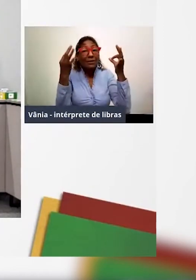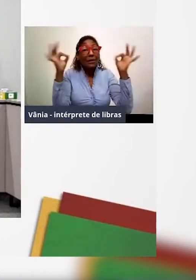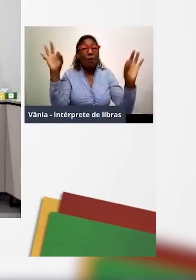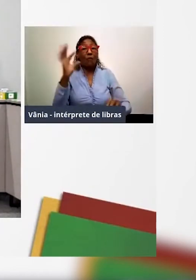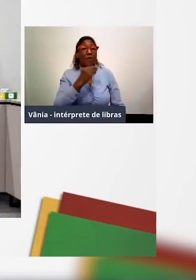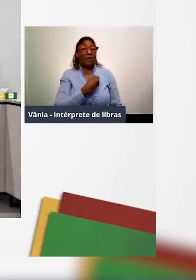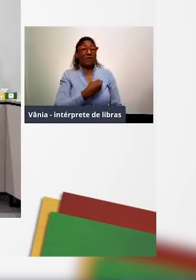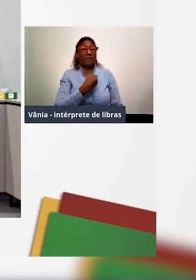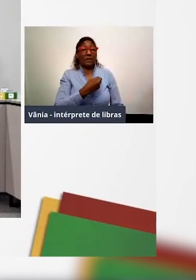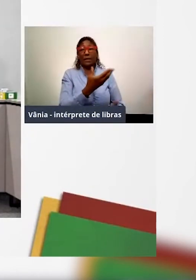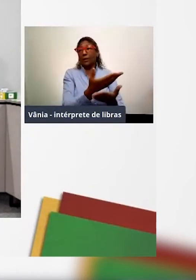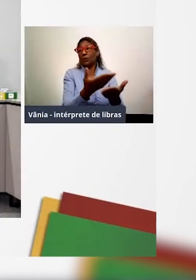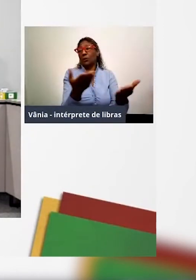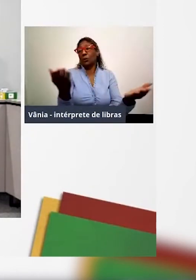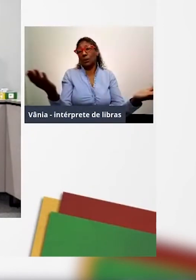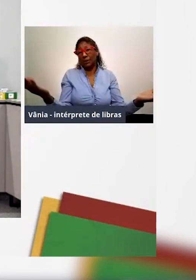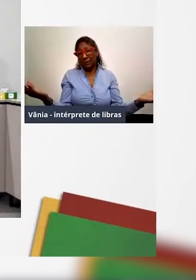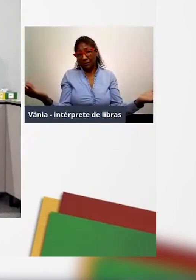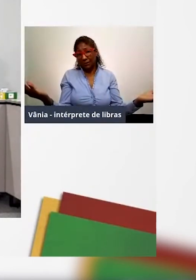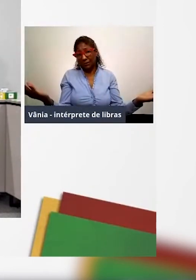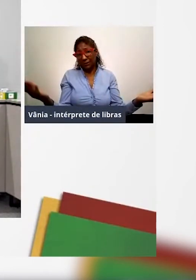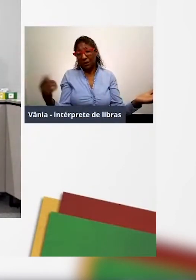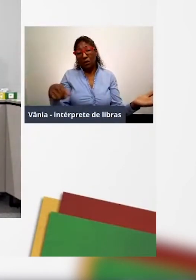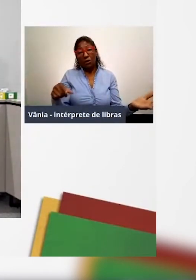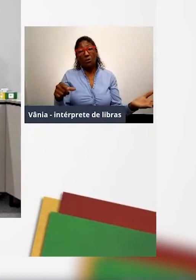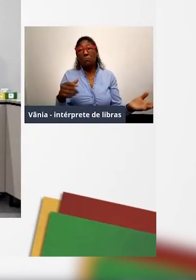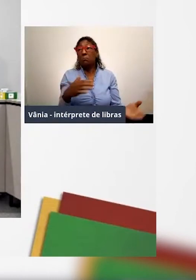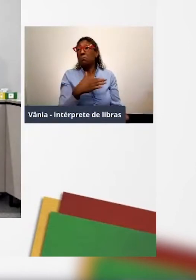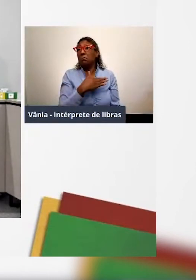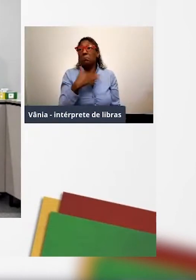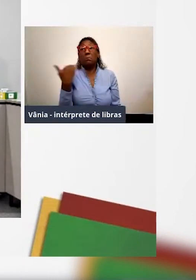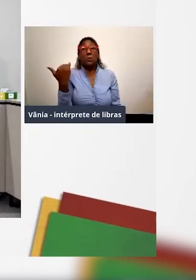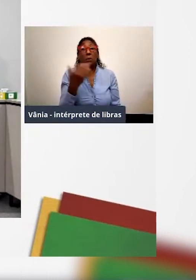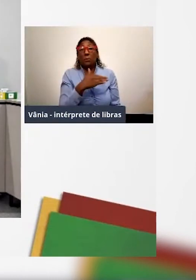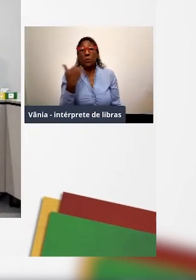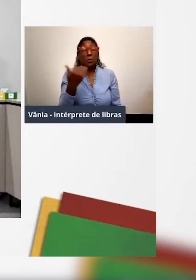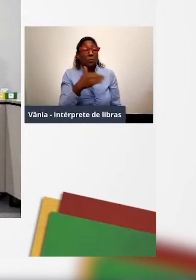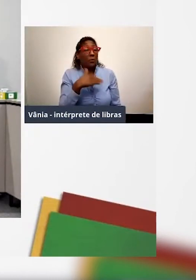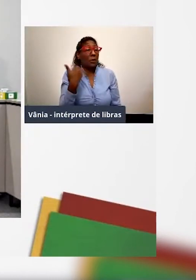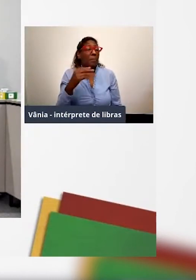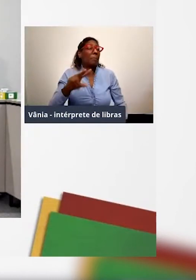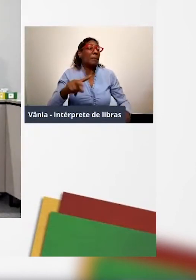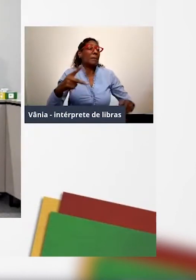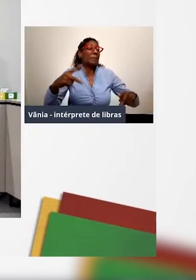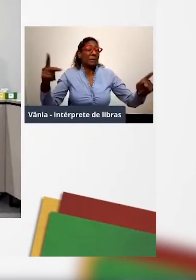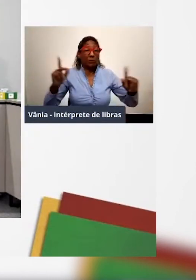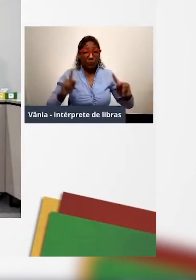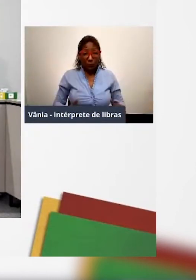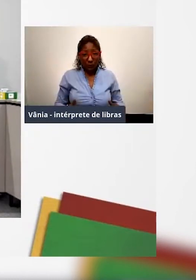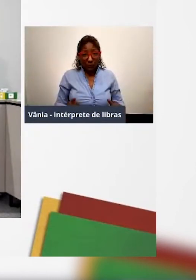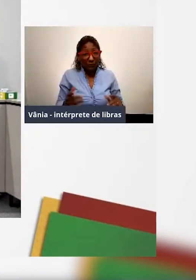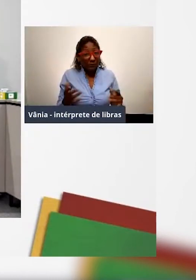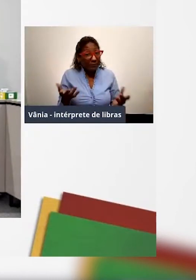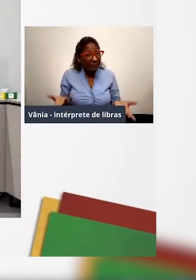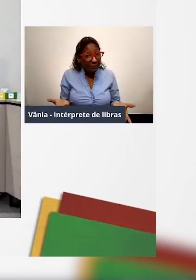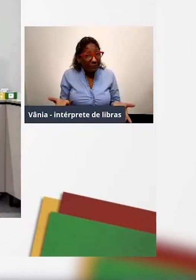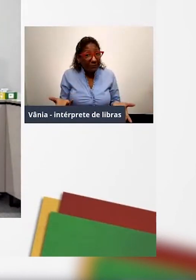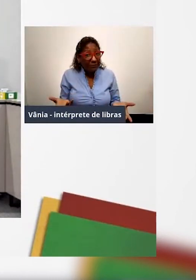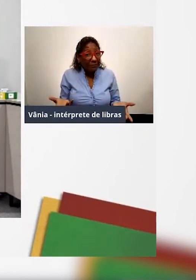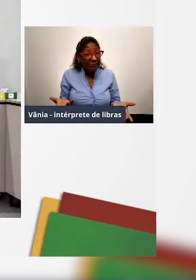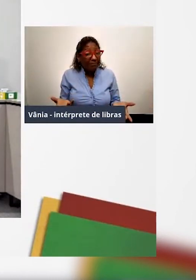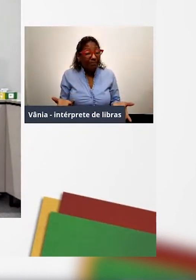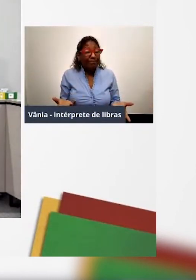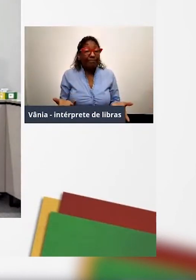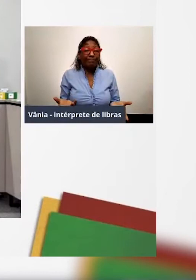todas. E perderíamos milhares e milhares e mais milhares de pessoas, mesmo que houvesse a expansão infinita